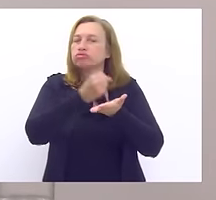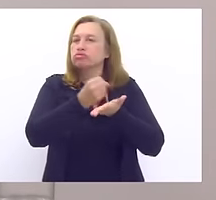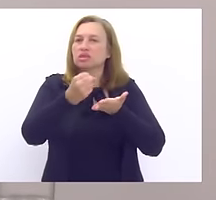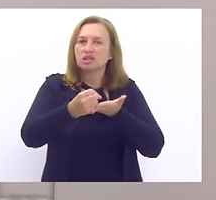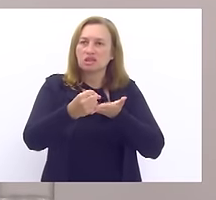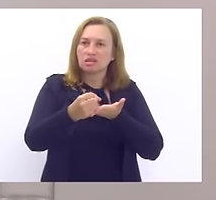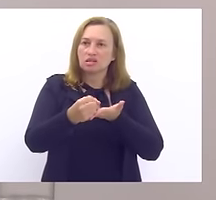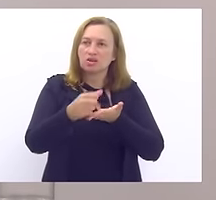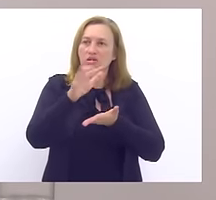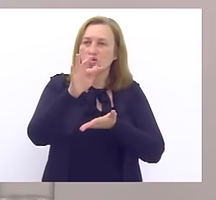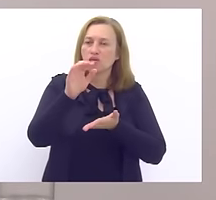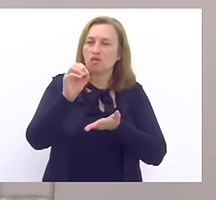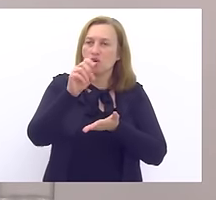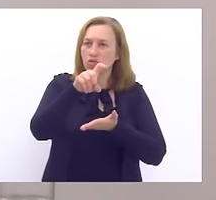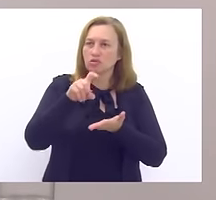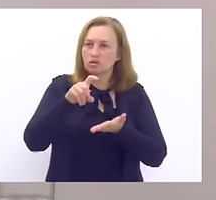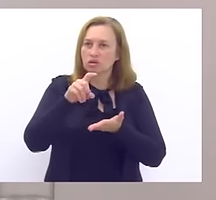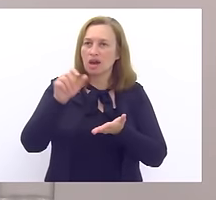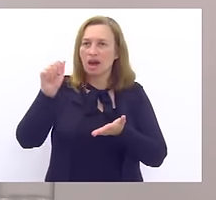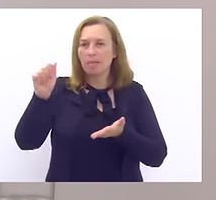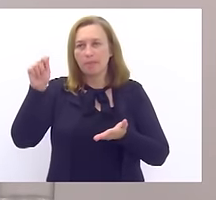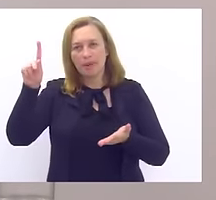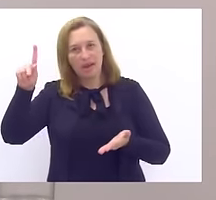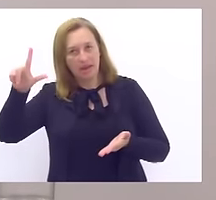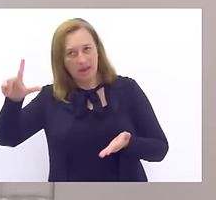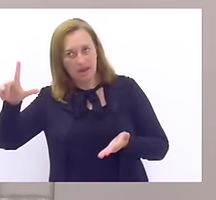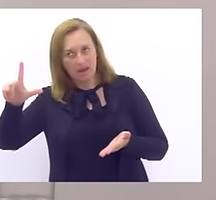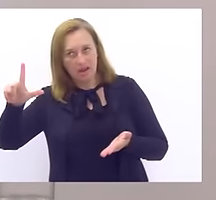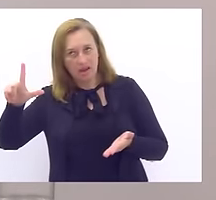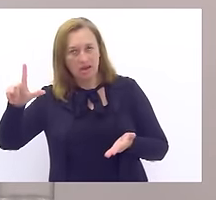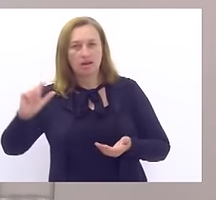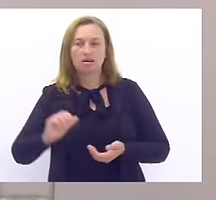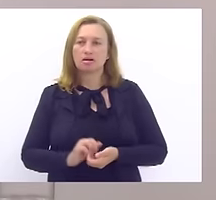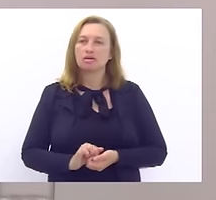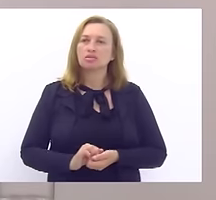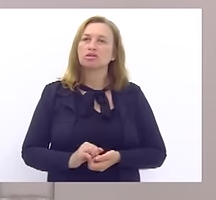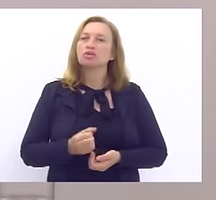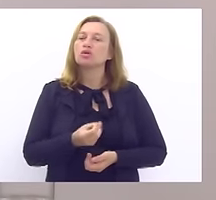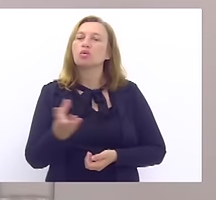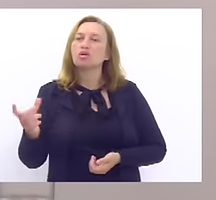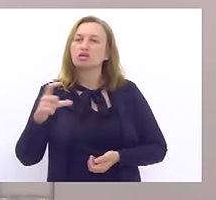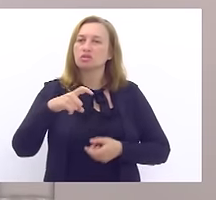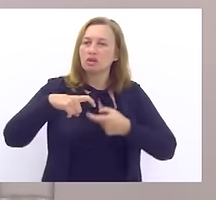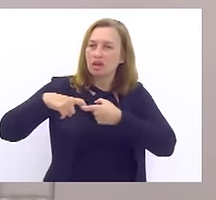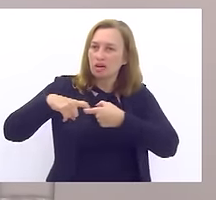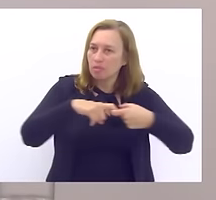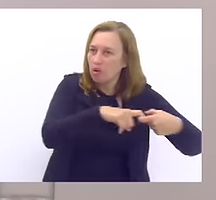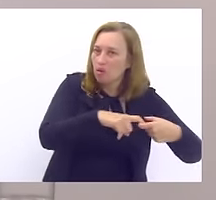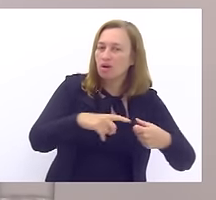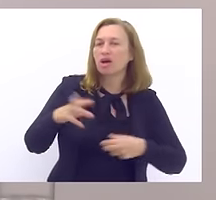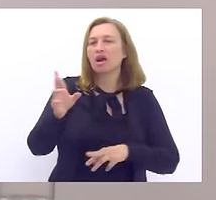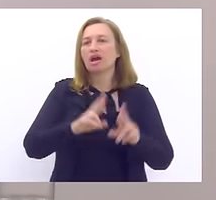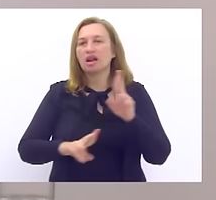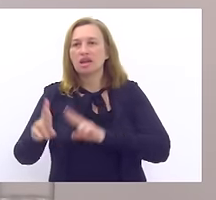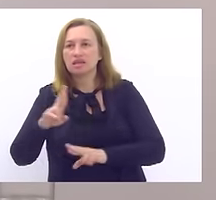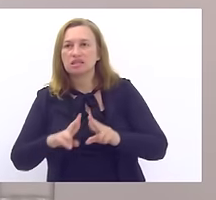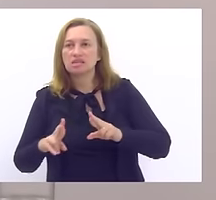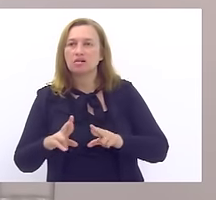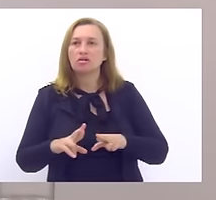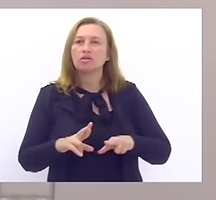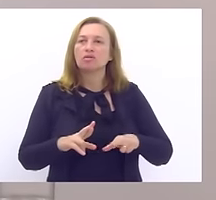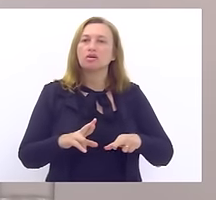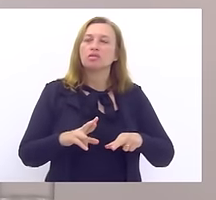da Focus com da pele com a operação da Focus quantos reboques são Como se dá a relação trabalhista